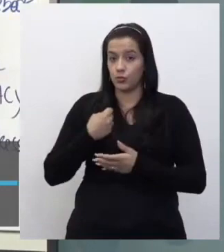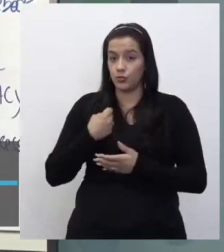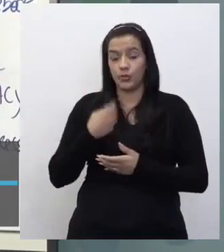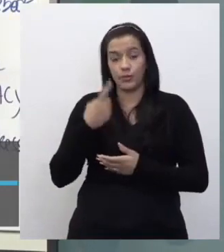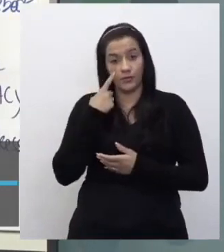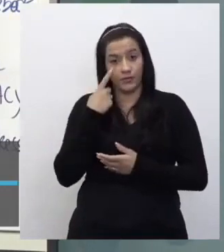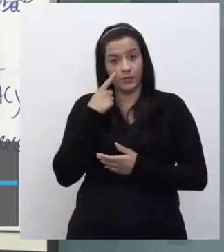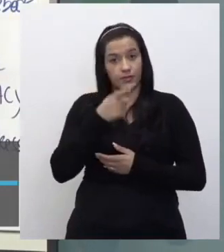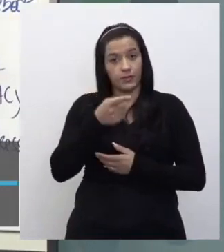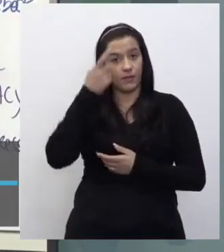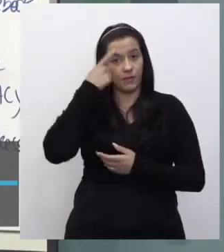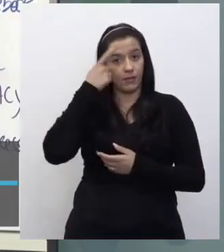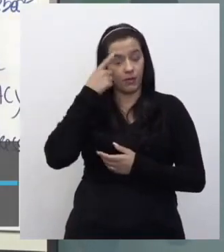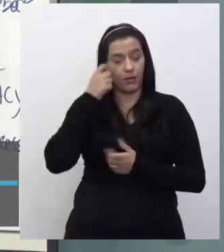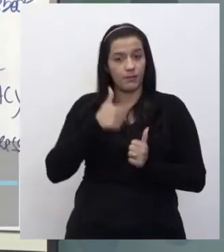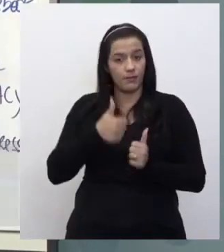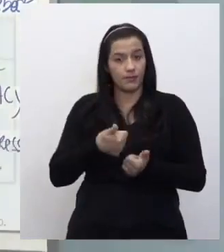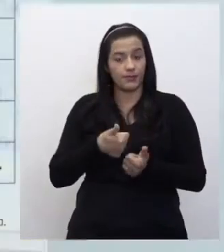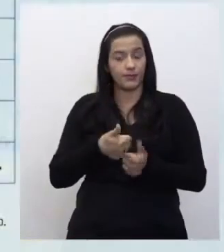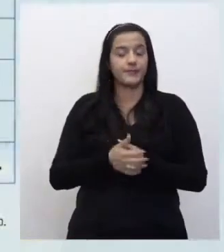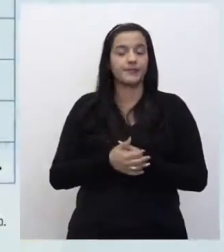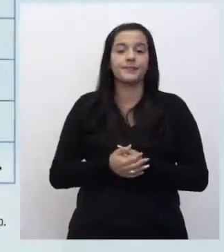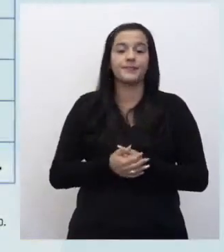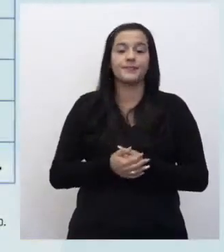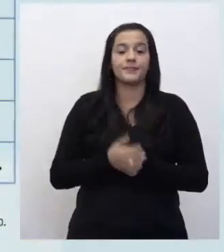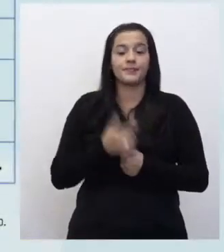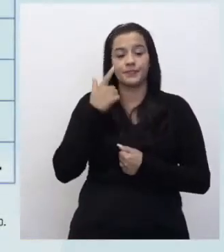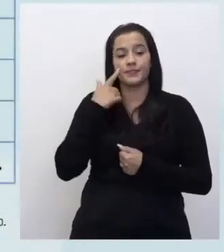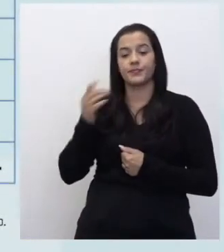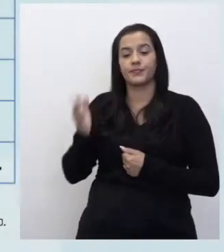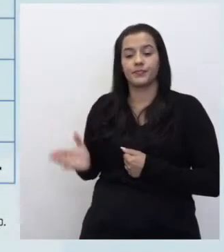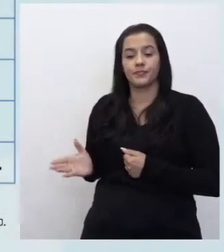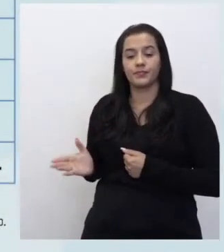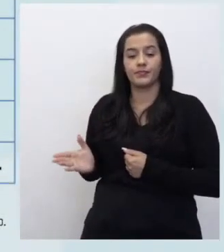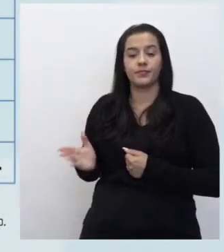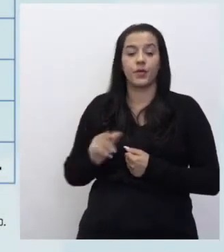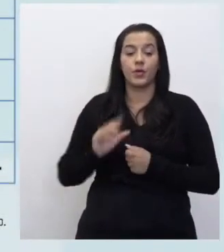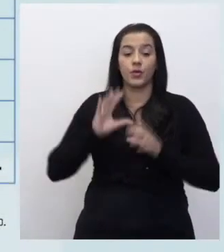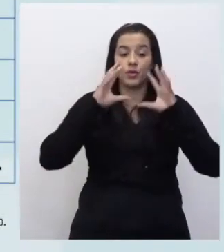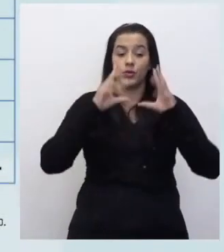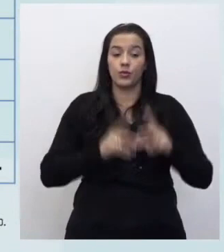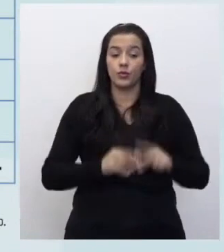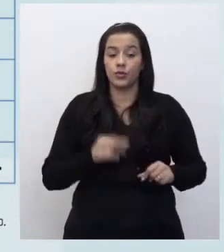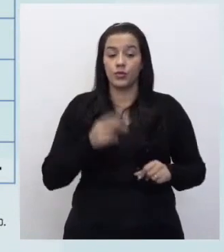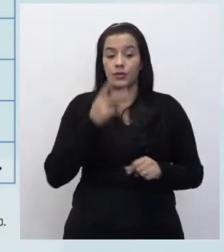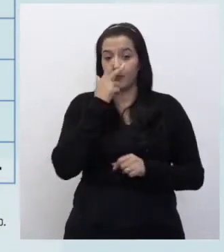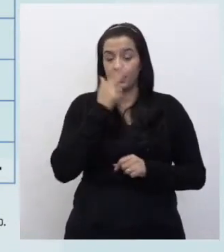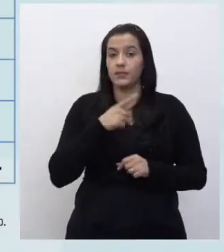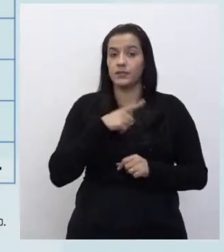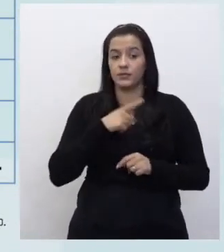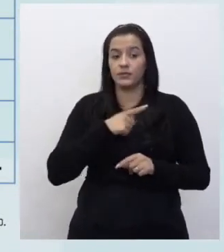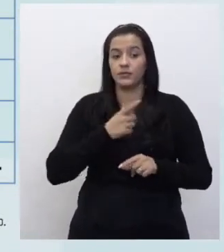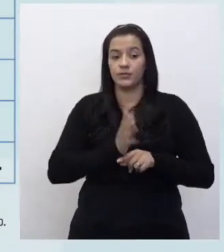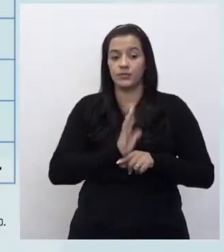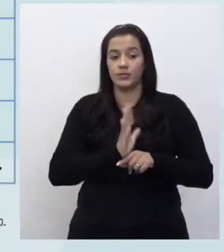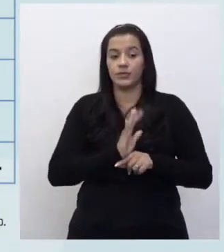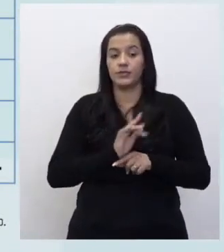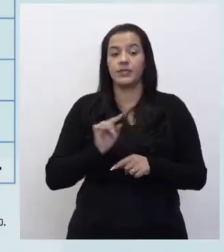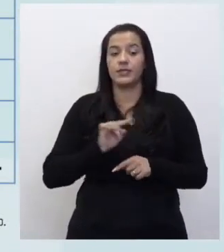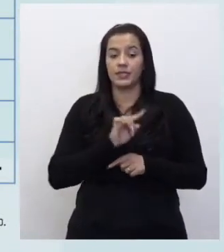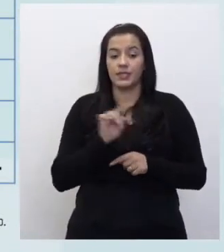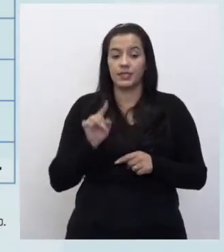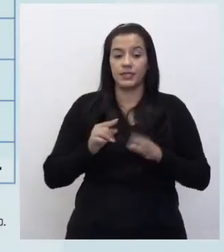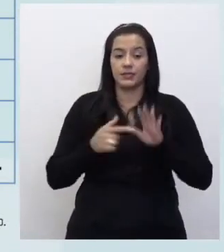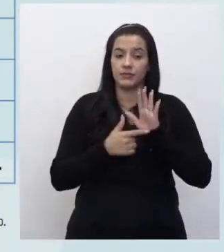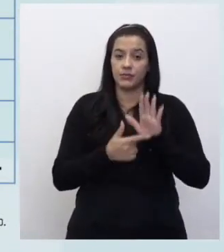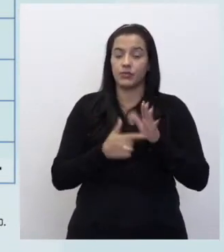boa, né? Dá uma olhadinha no que está na tela. Esses números todos apareceram lá no nosso vídeo, ok? E eles representam algumas coisas